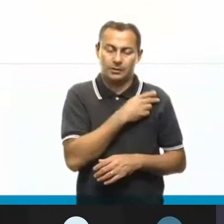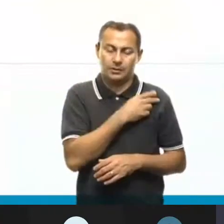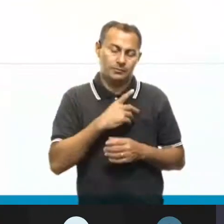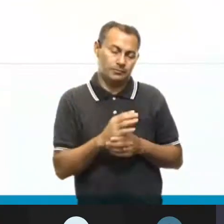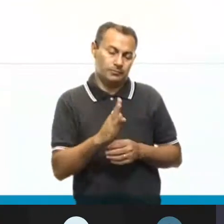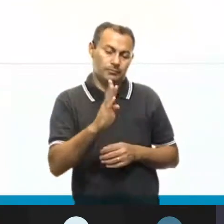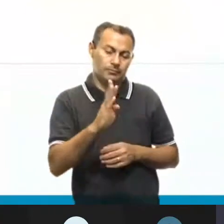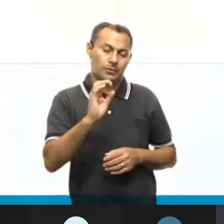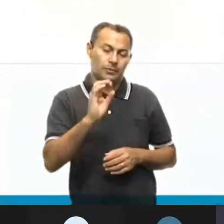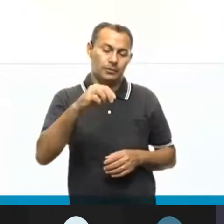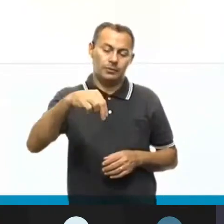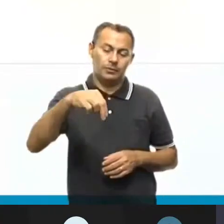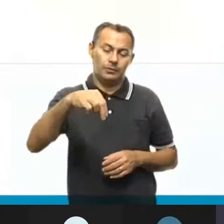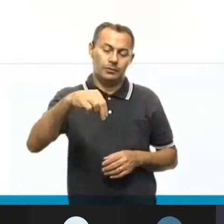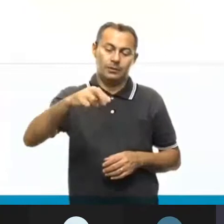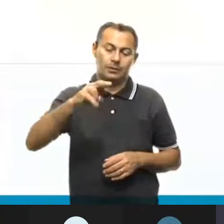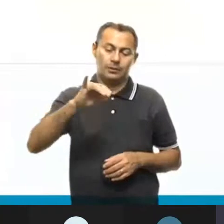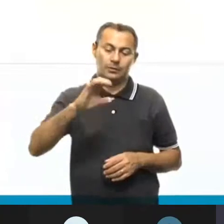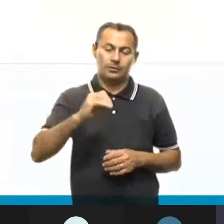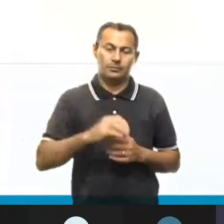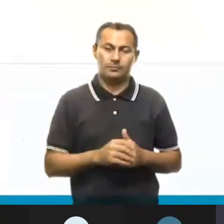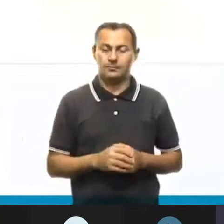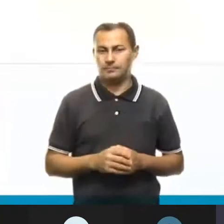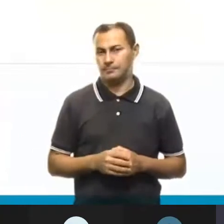temos lá os brônquios